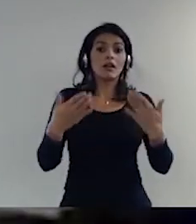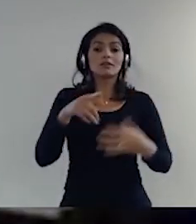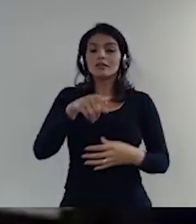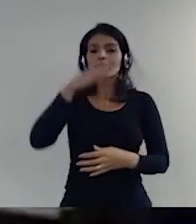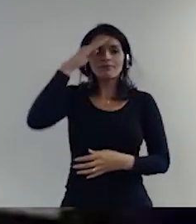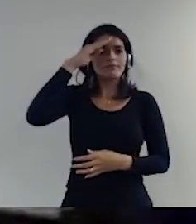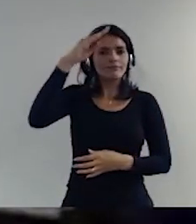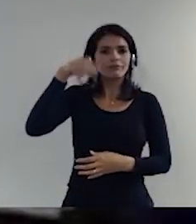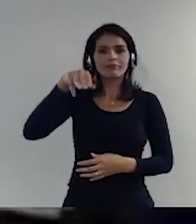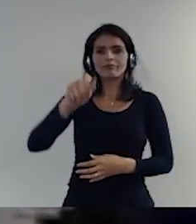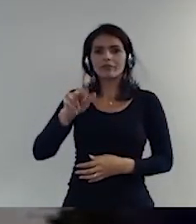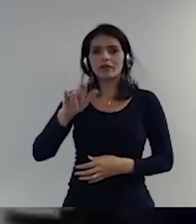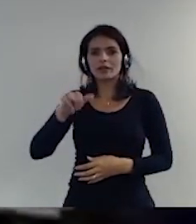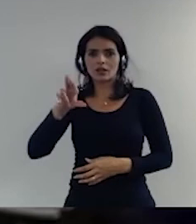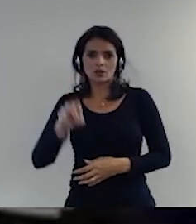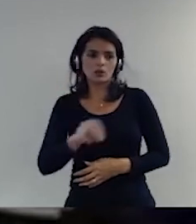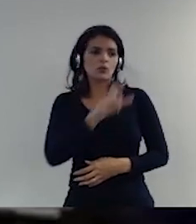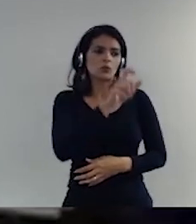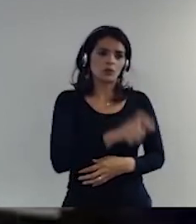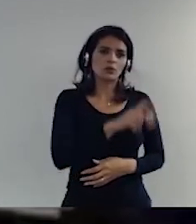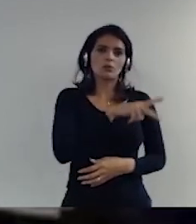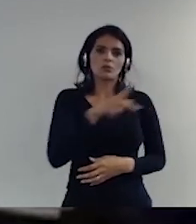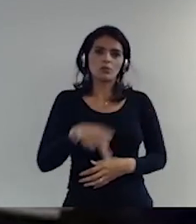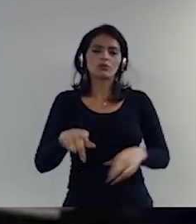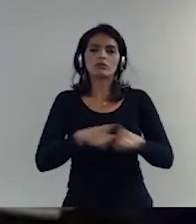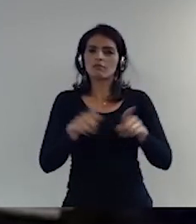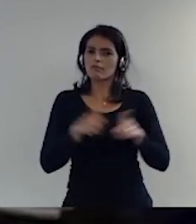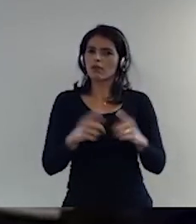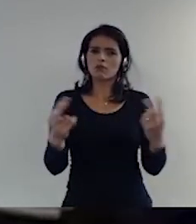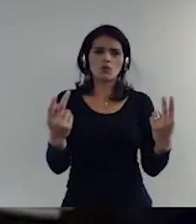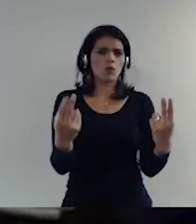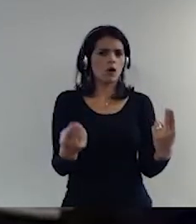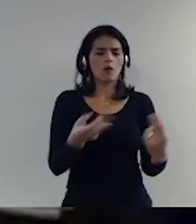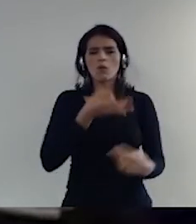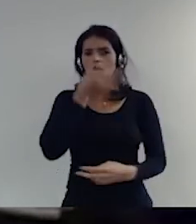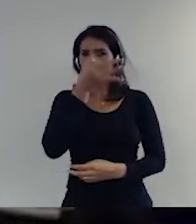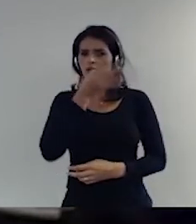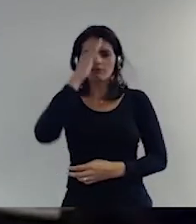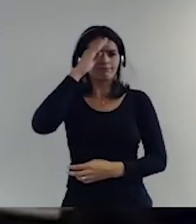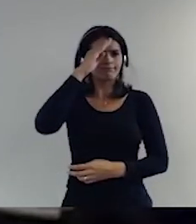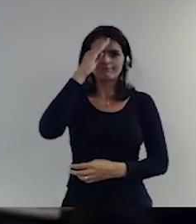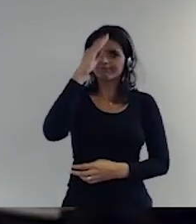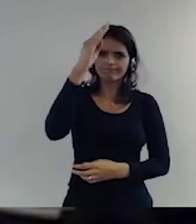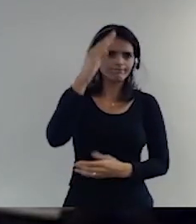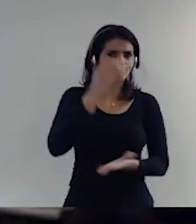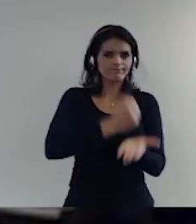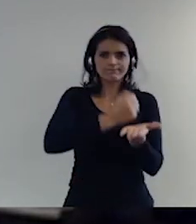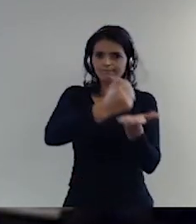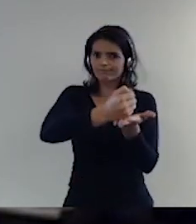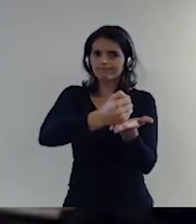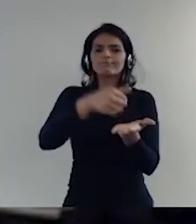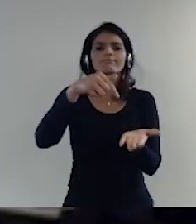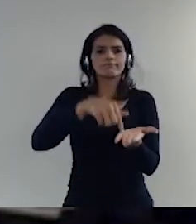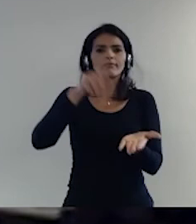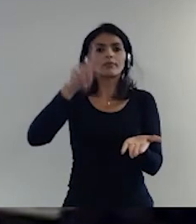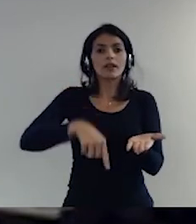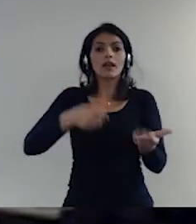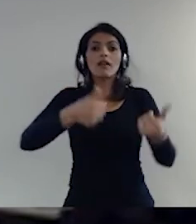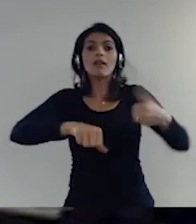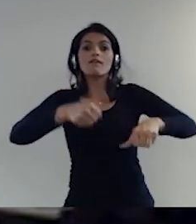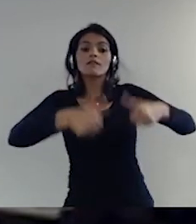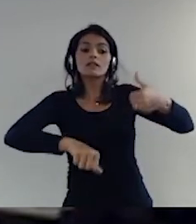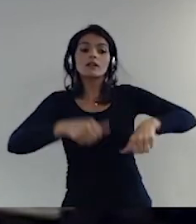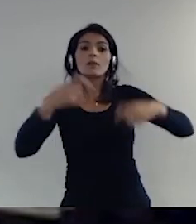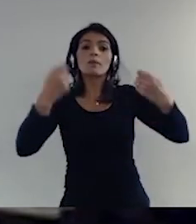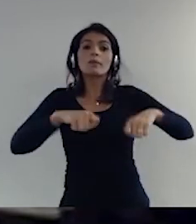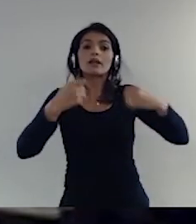tanto o professor Marinho como depois o professor Tepedinho sublinharam, eu penso que é o ponto central em toda esta matéria. A revisão tem